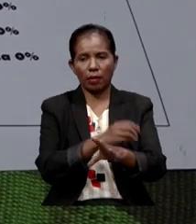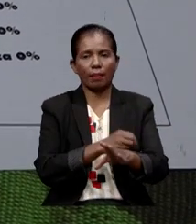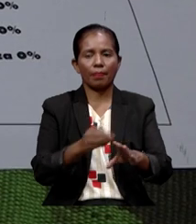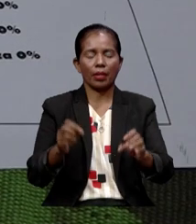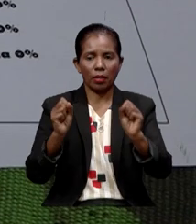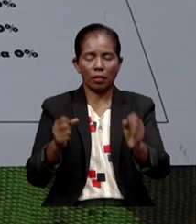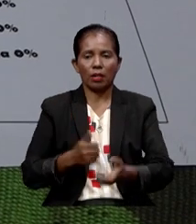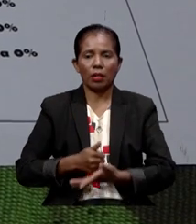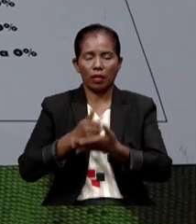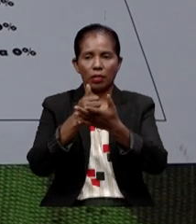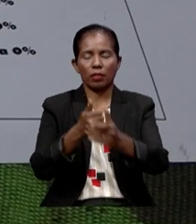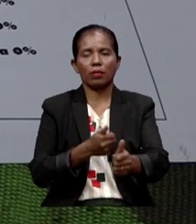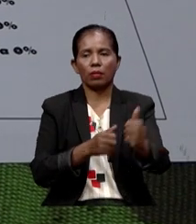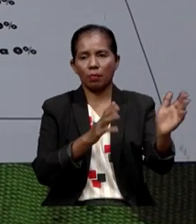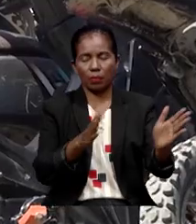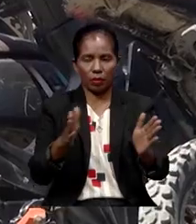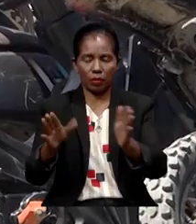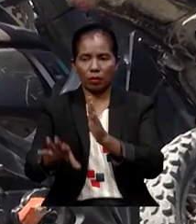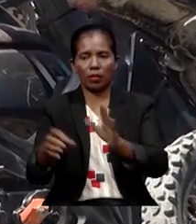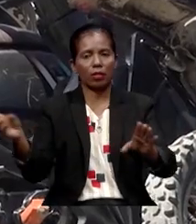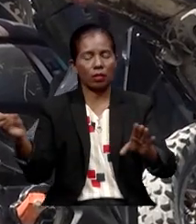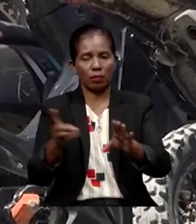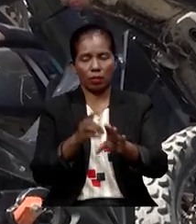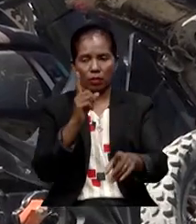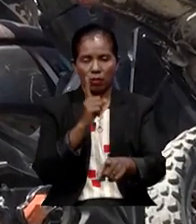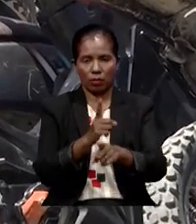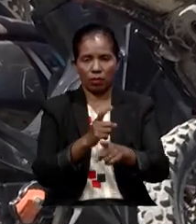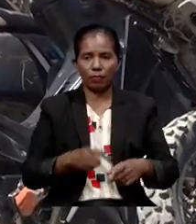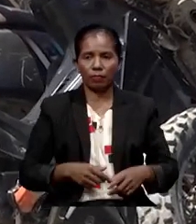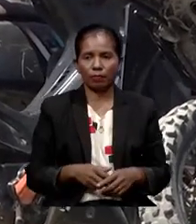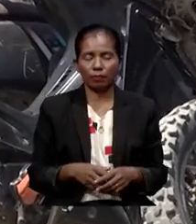tubela facilita o processo de reta documentos legal. João Carlos, GMN.